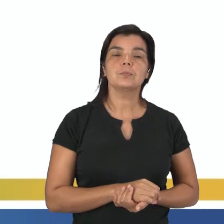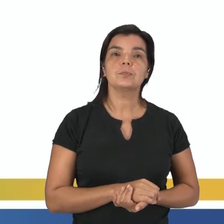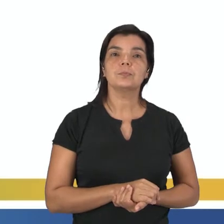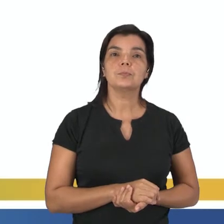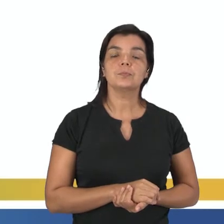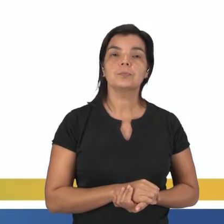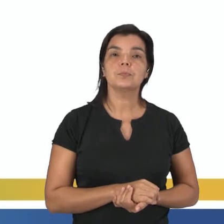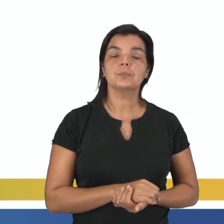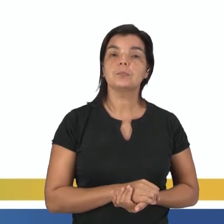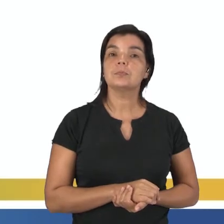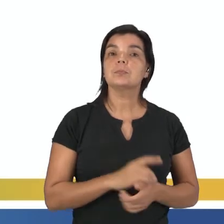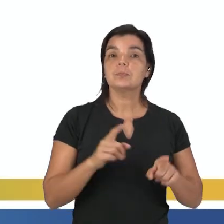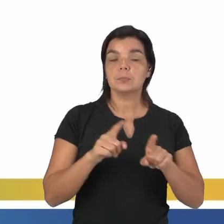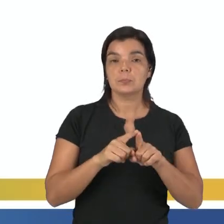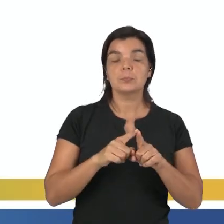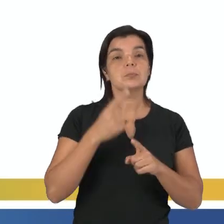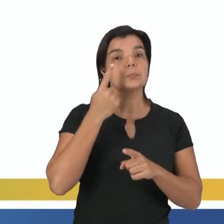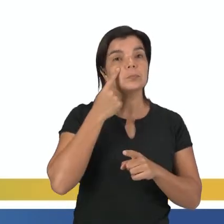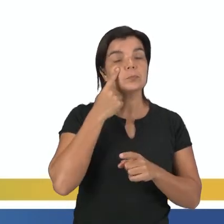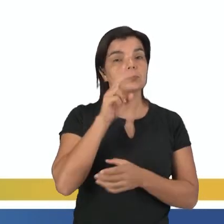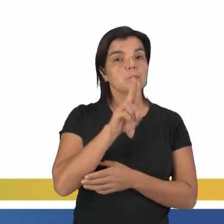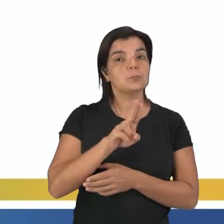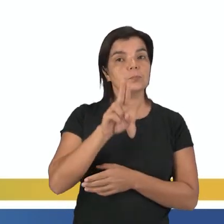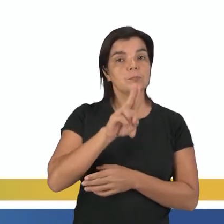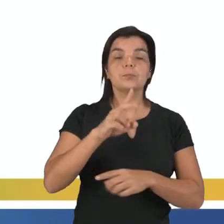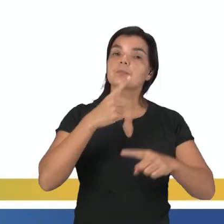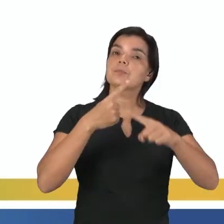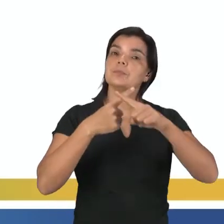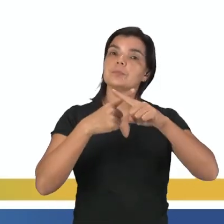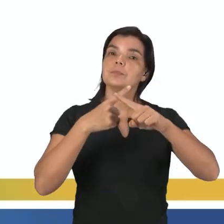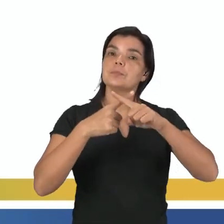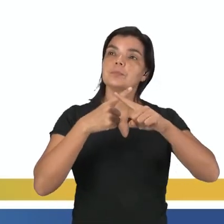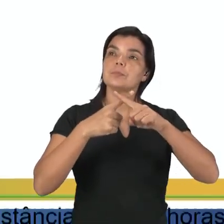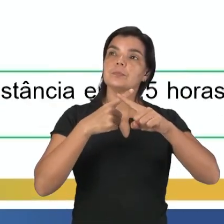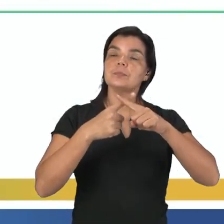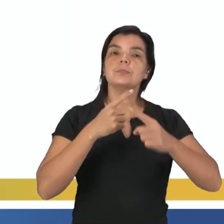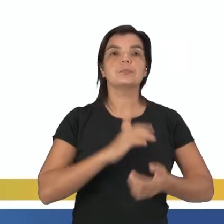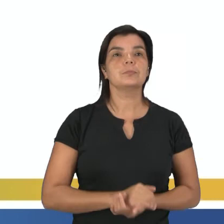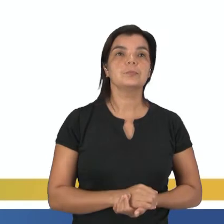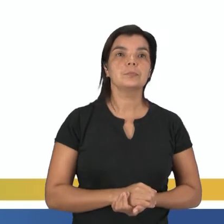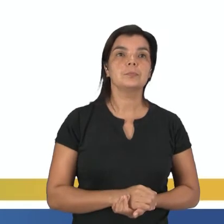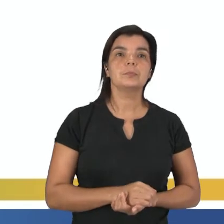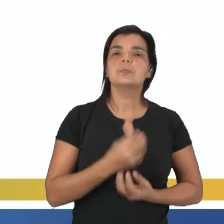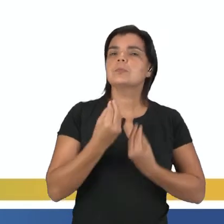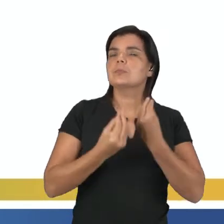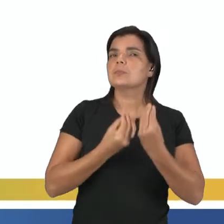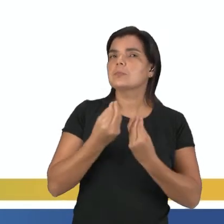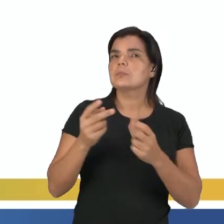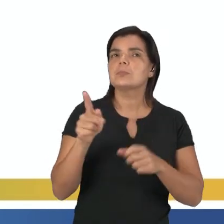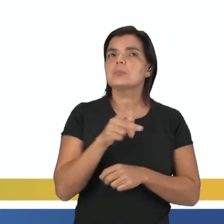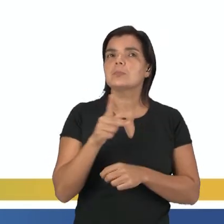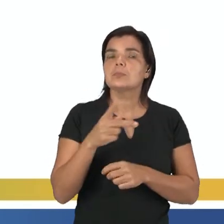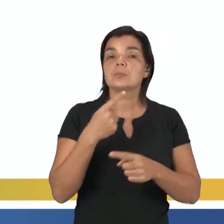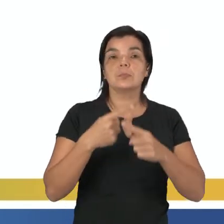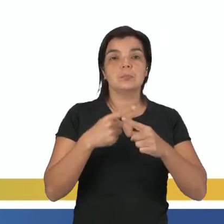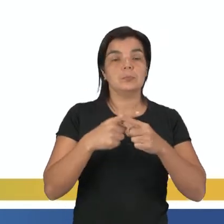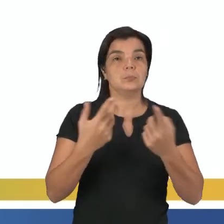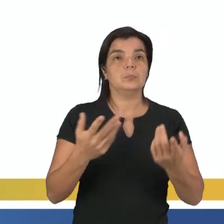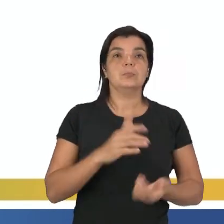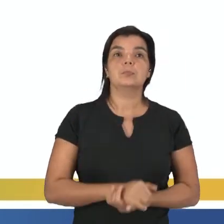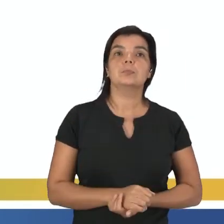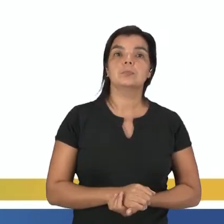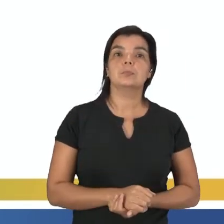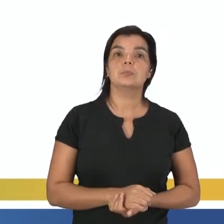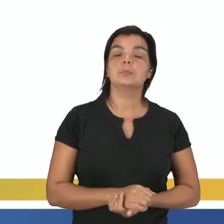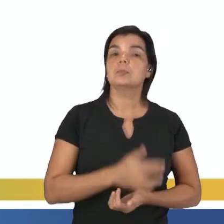né? Então, para a gente resolver essas questões, vamos usar a multiplicação, né? Mas como, professor, né? Porque a pergunta fala o seguinte,